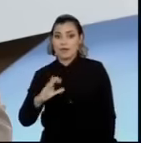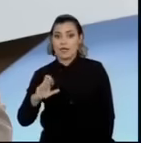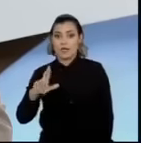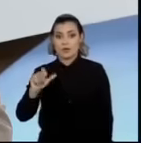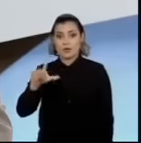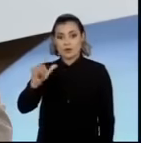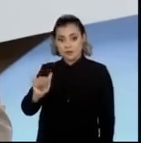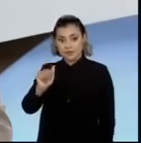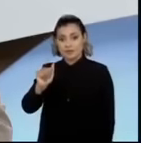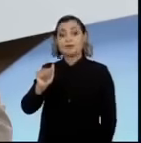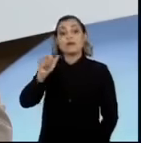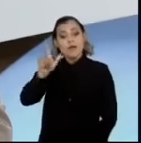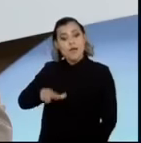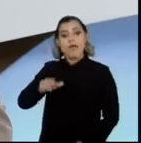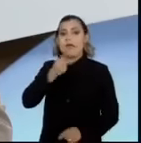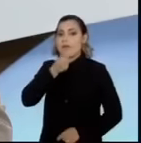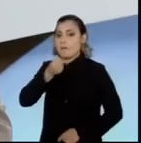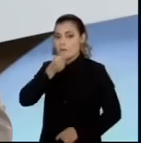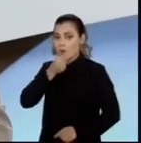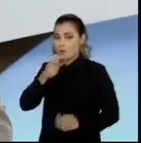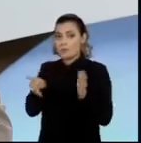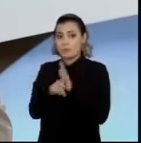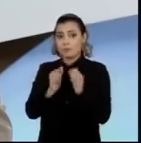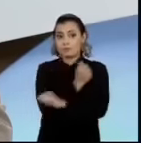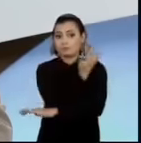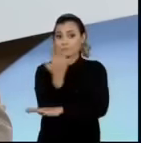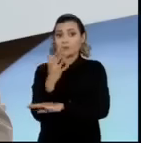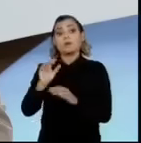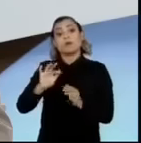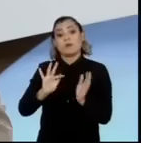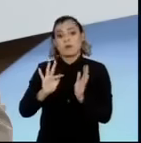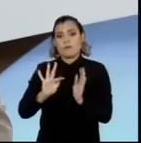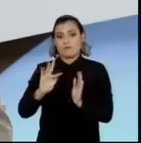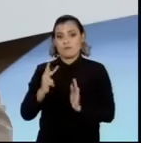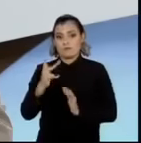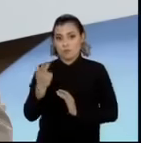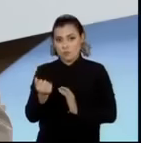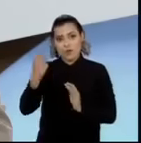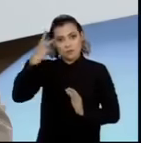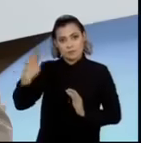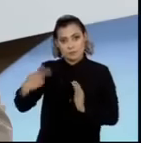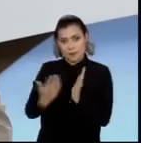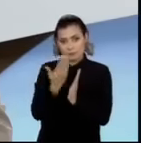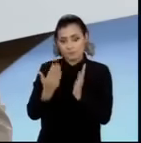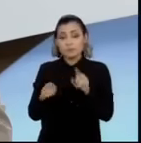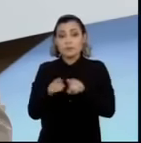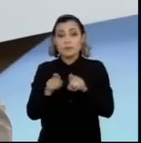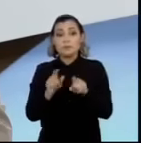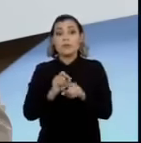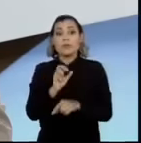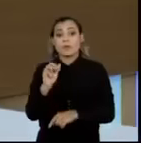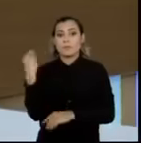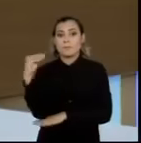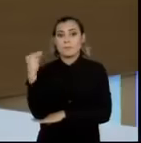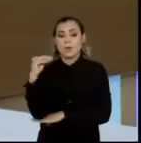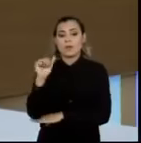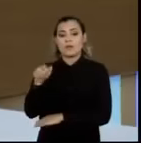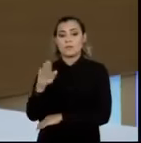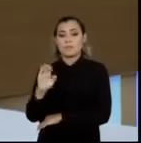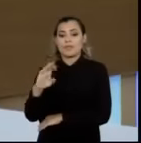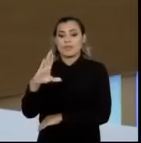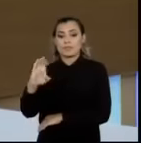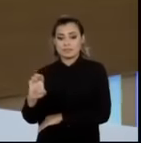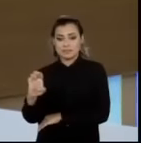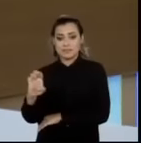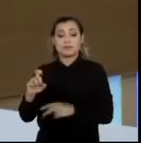Carolina Amaral. Ela é repórter de Meio Ambiente da Folha de São Paulo e autora do blog Ambiência.